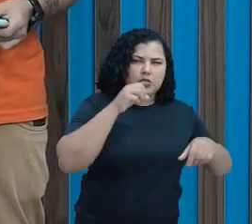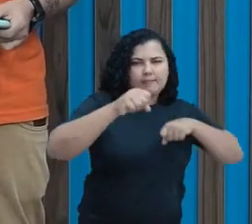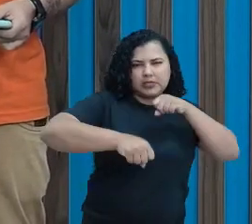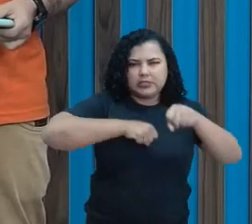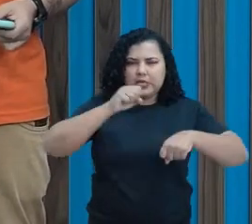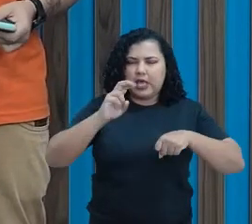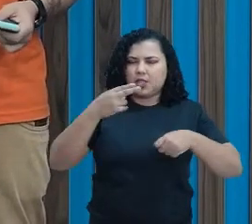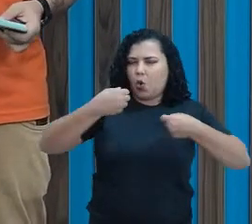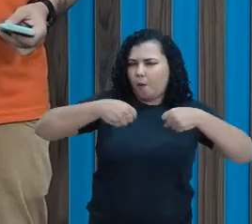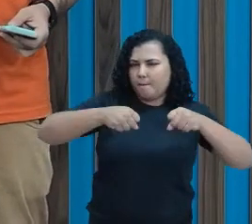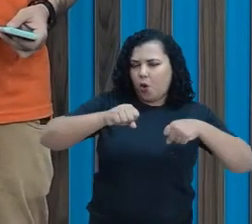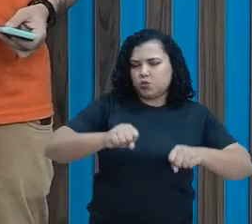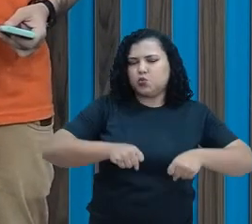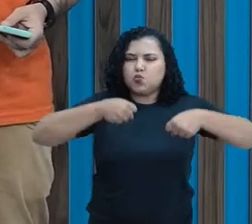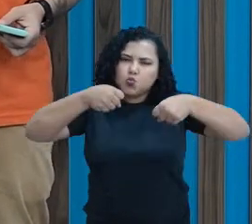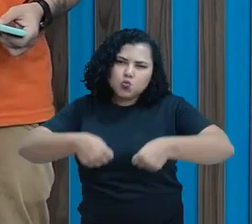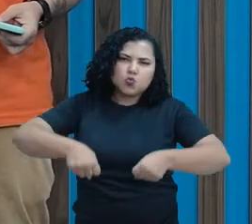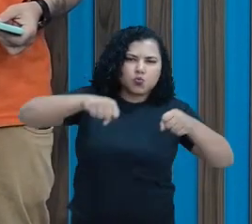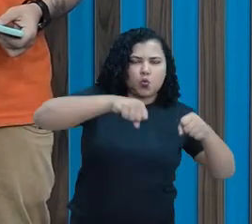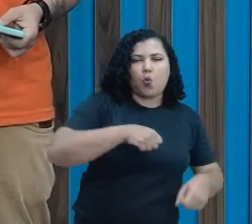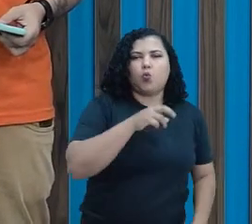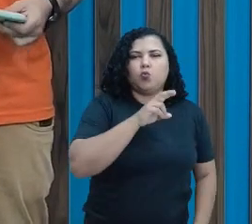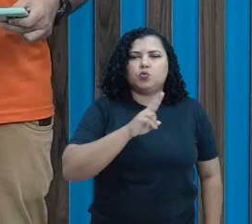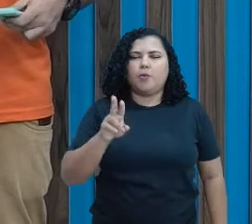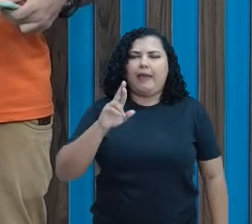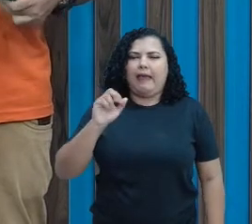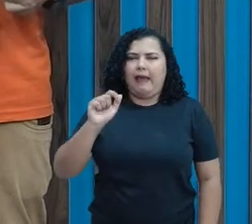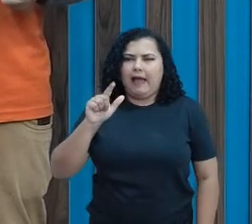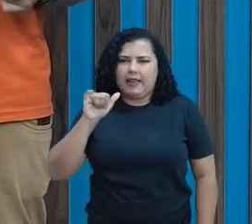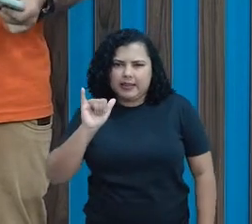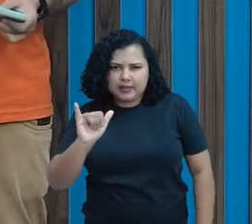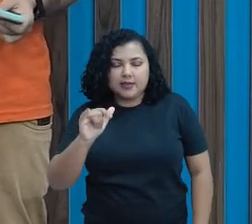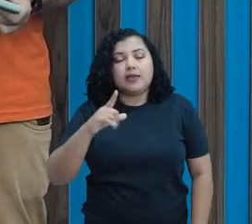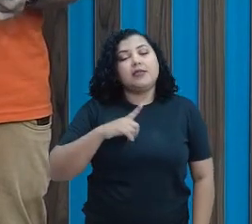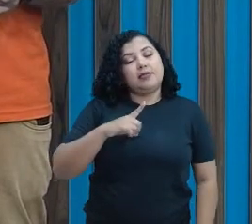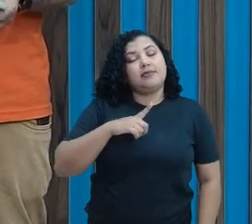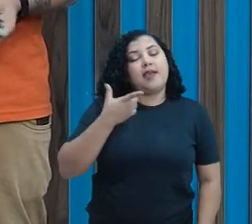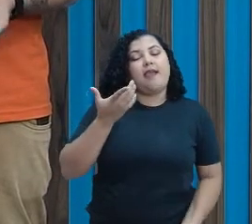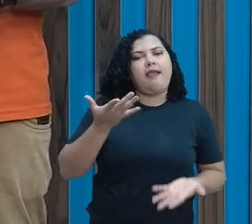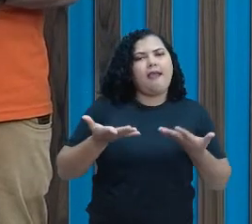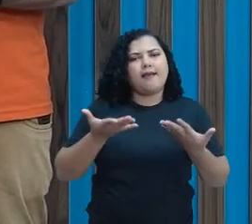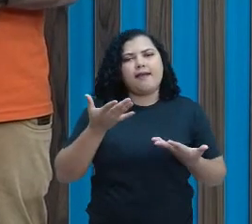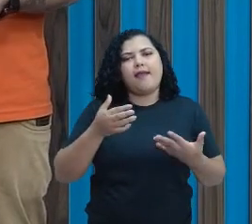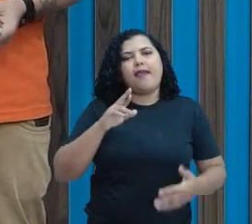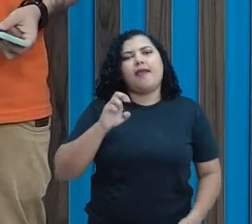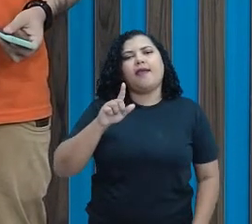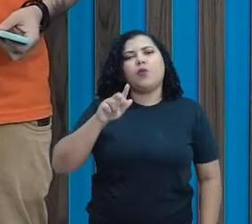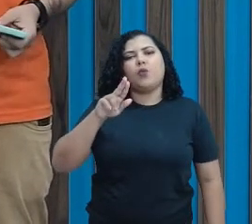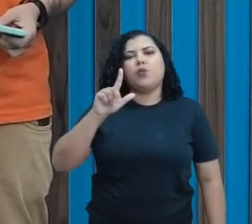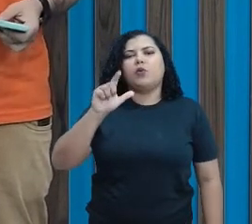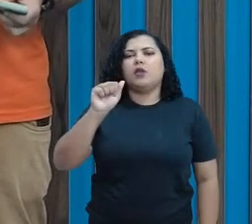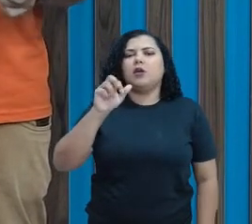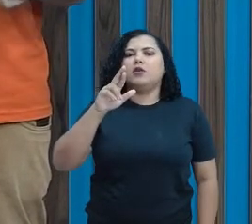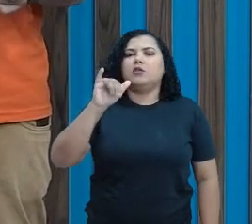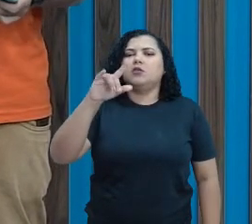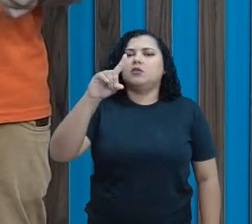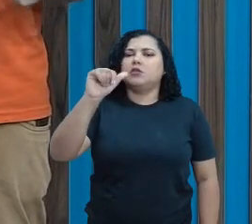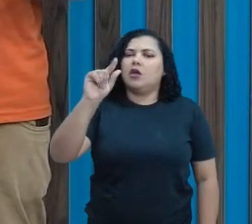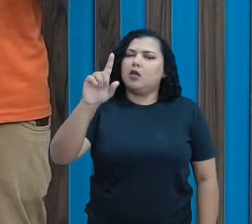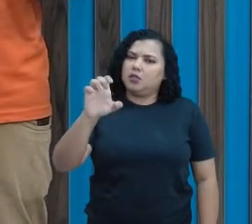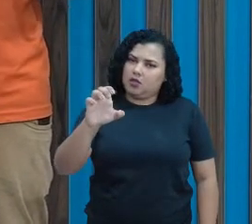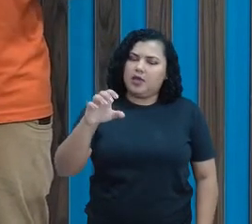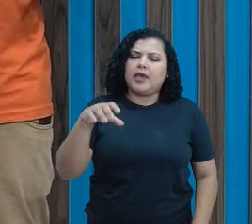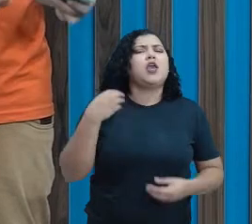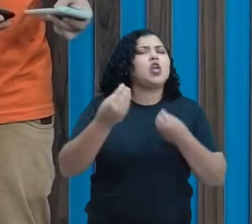uma regularidade em todas as etapas. E essa regularidade ela é medida justamente pelas chamadas medidas